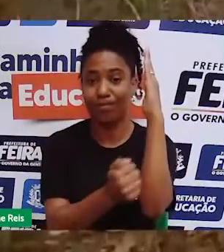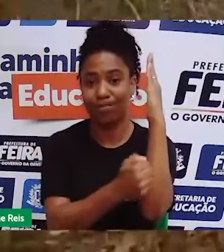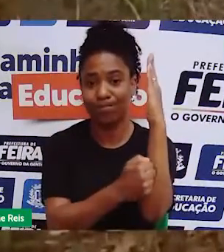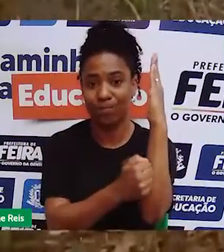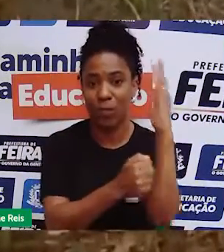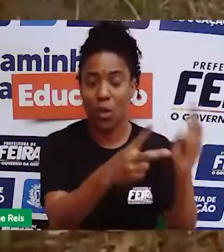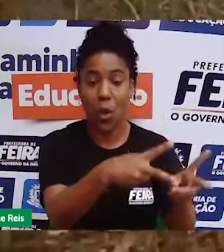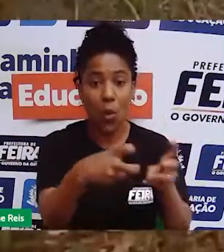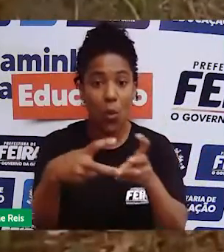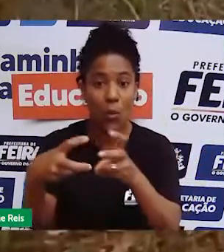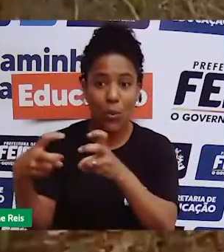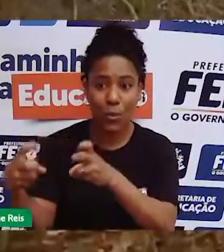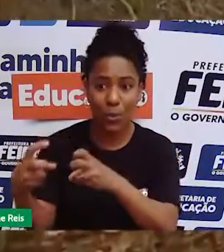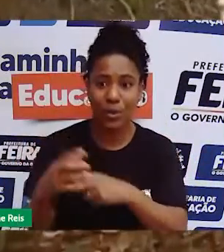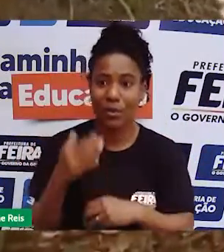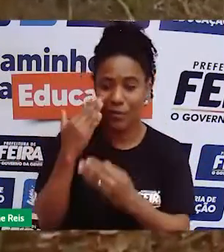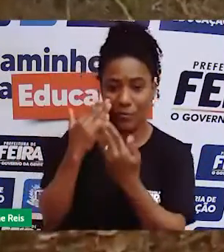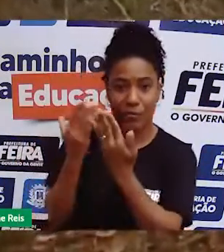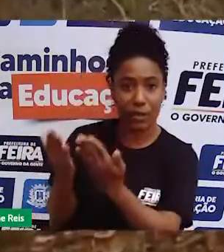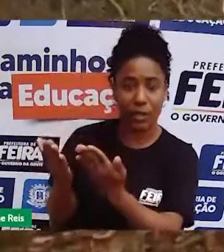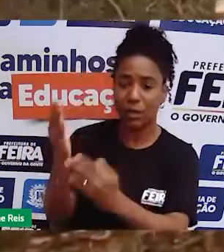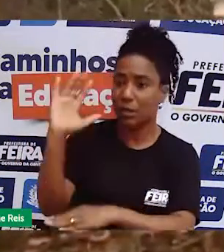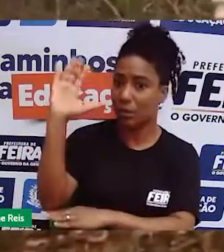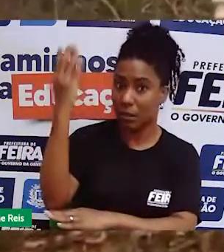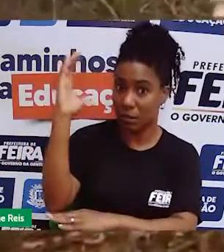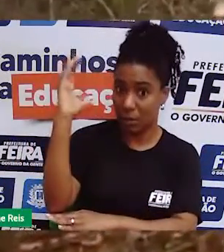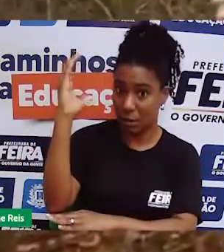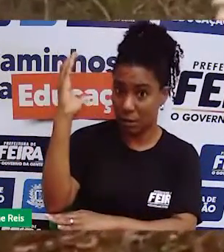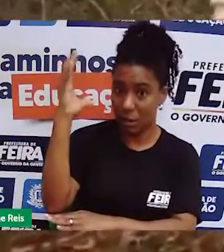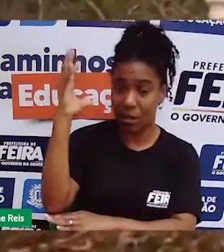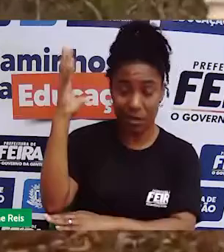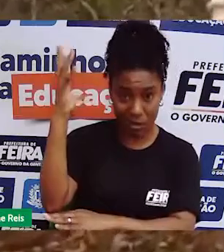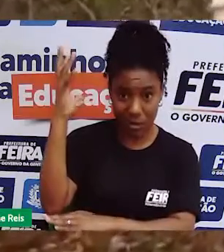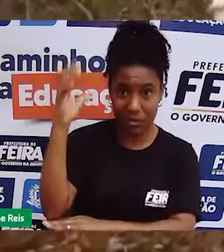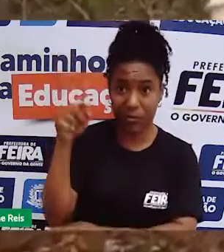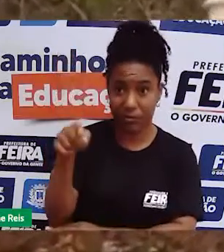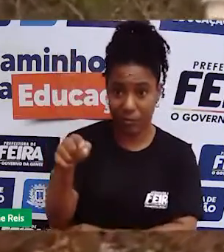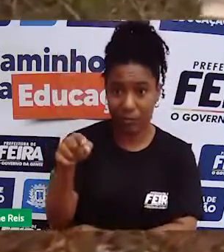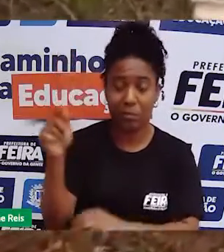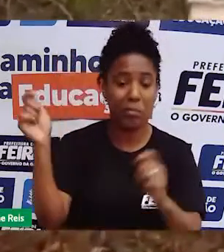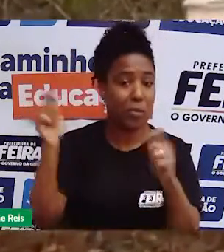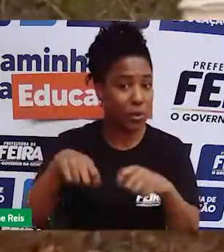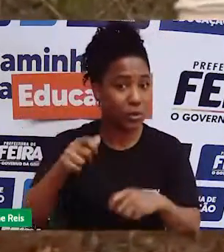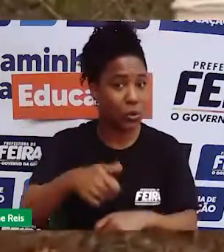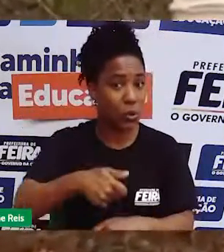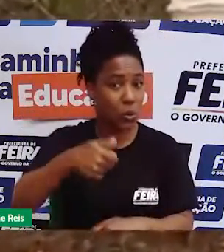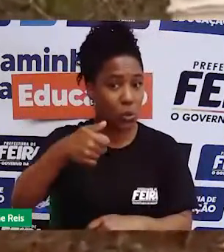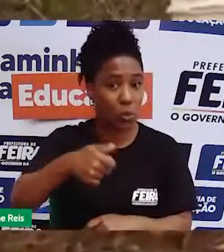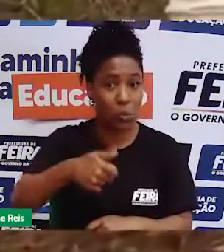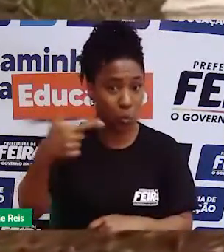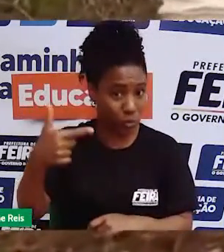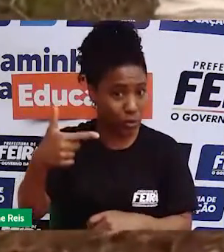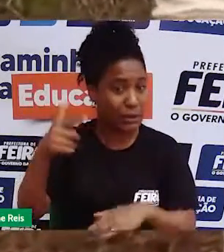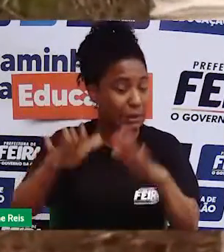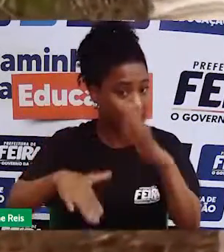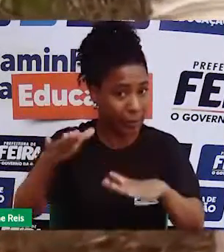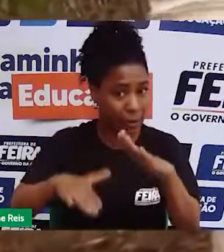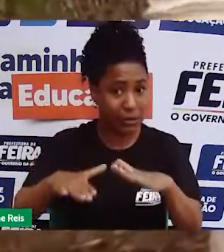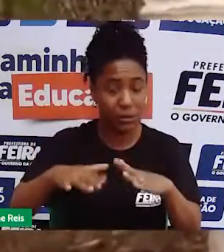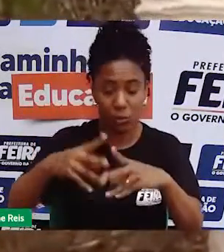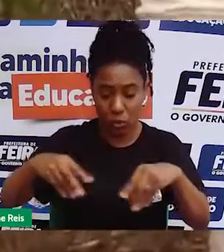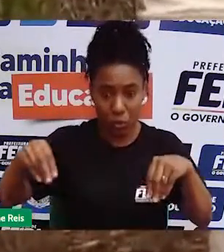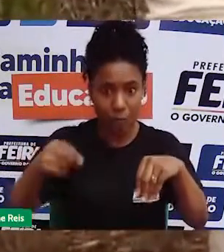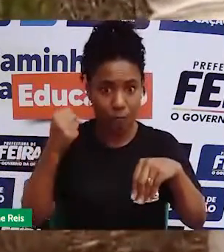angico da caatinga. É uma árvore que pode chegar até 12 ou um pouco mais, a depender do solo, de altura.